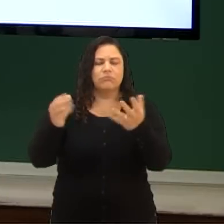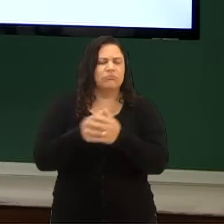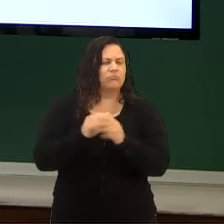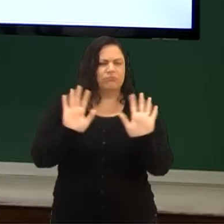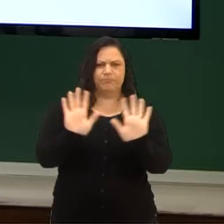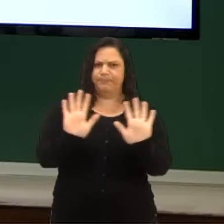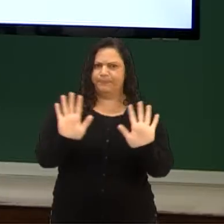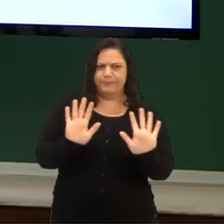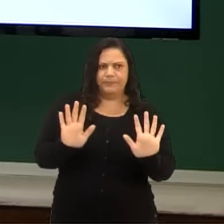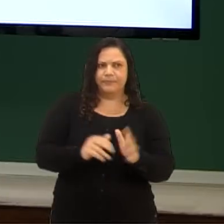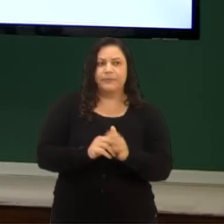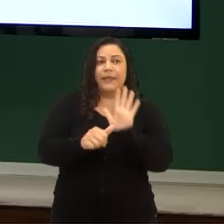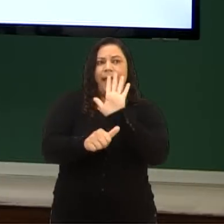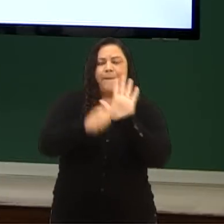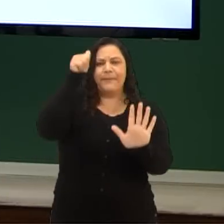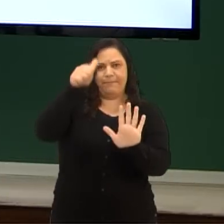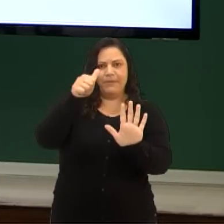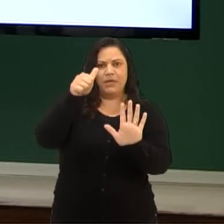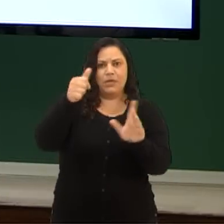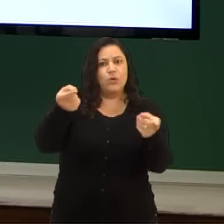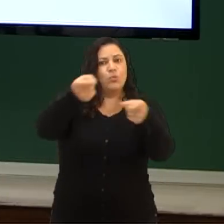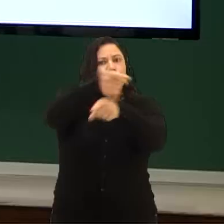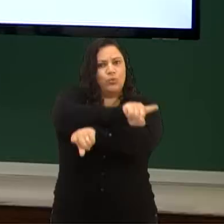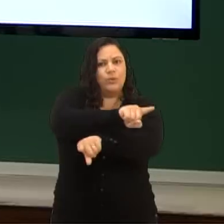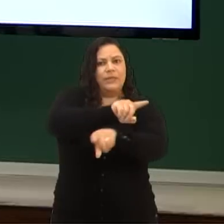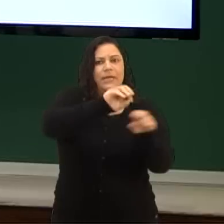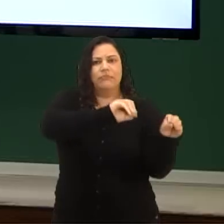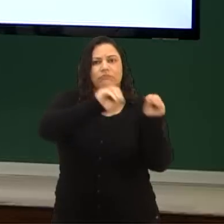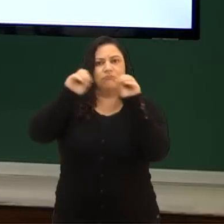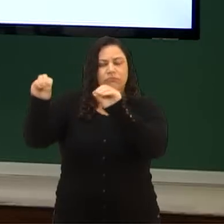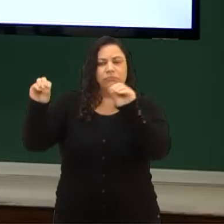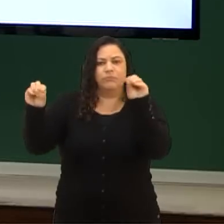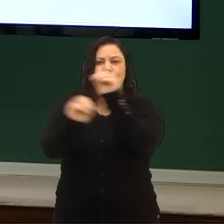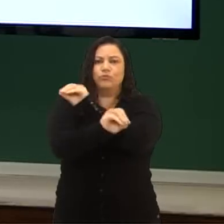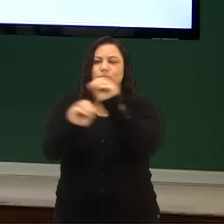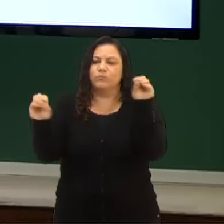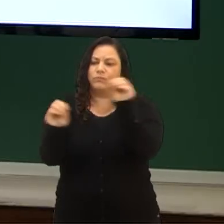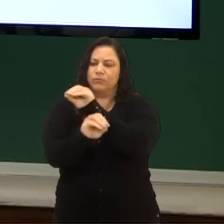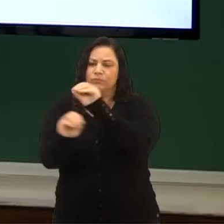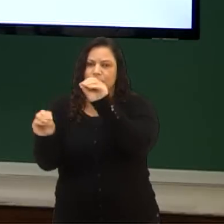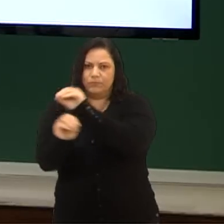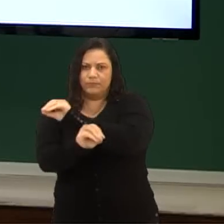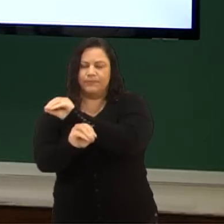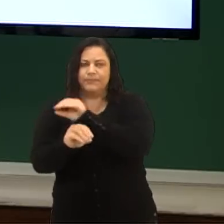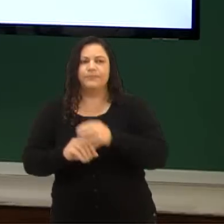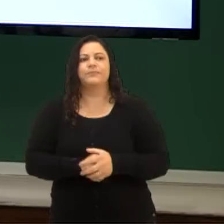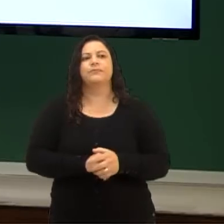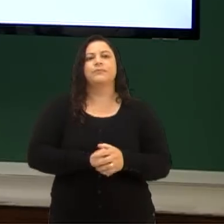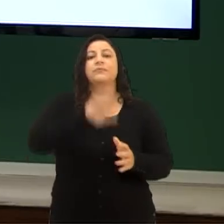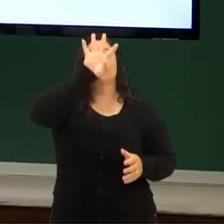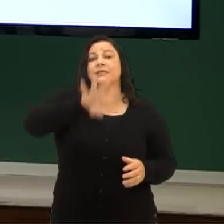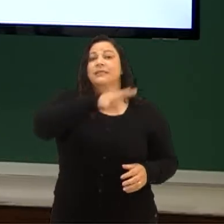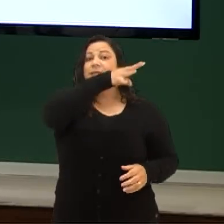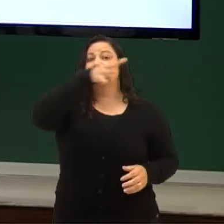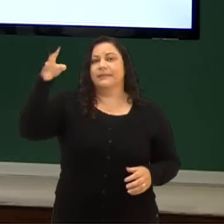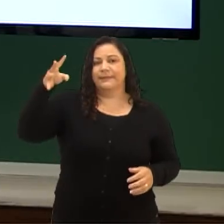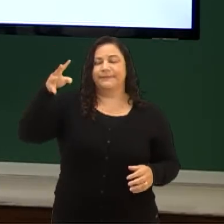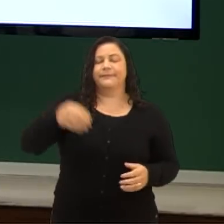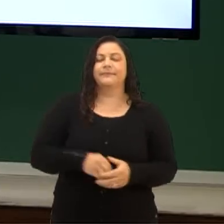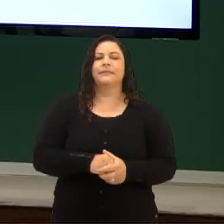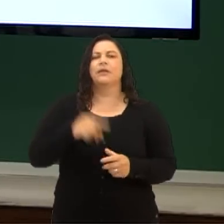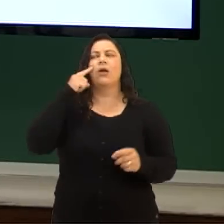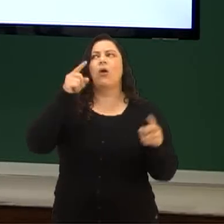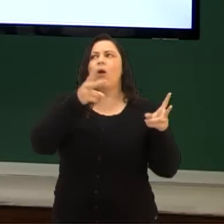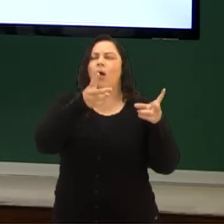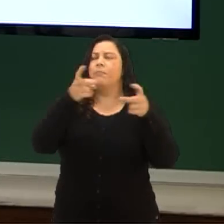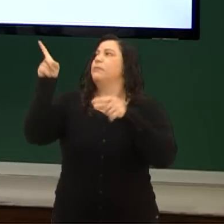A transposta. Troquei a linha por coluna, olha, a linha 0,5 virou a coluna 0,5. Dê uma